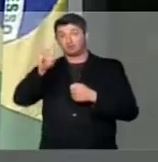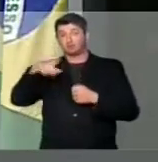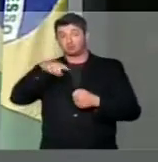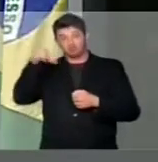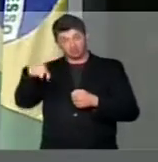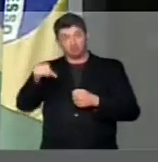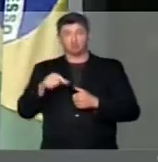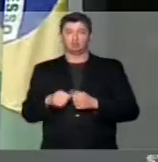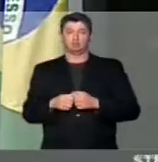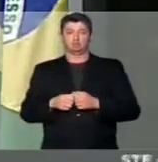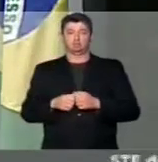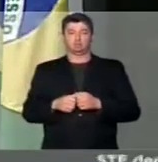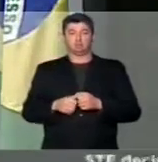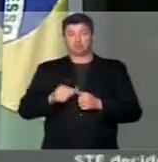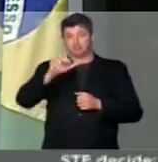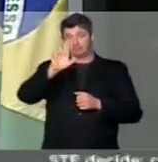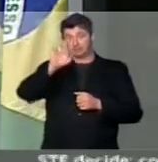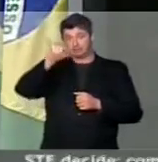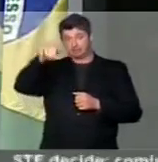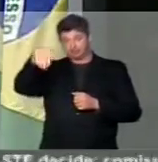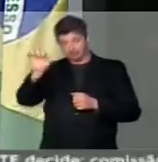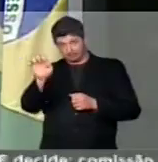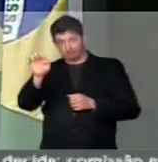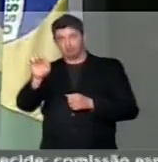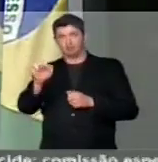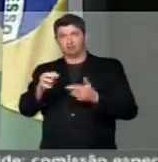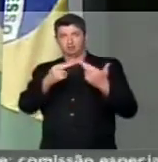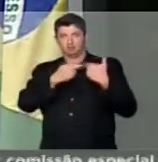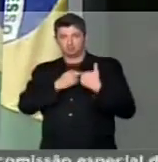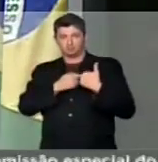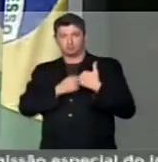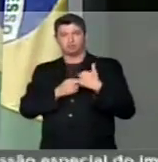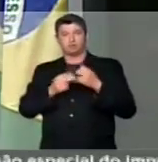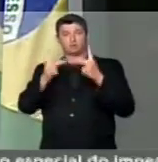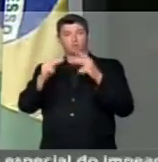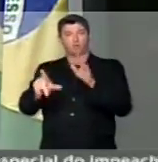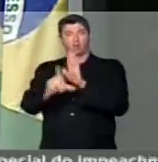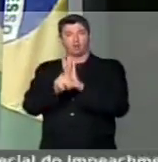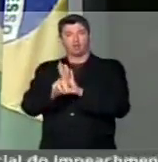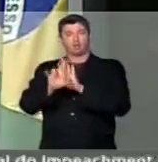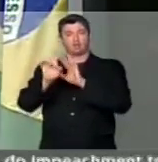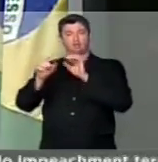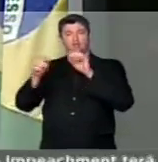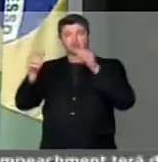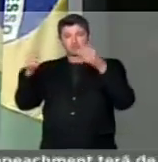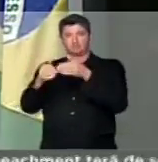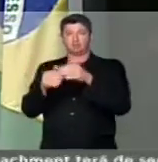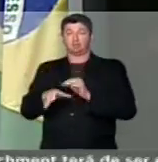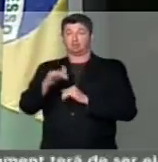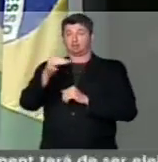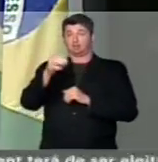85. Os crimes e responsabilidades com uma lei específica, a